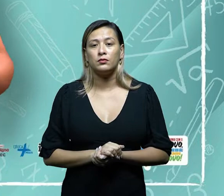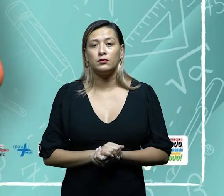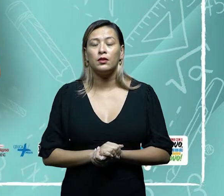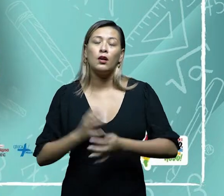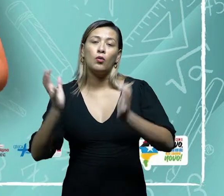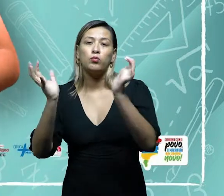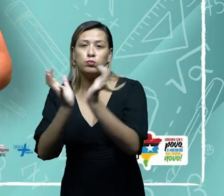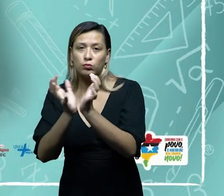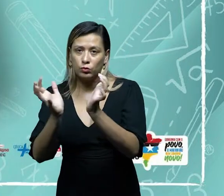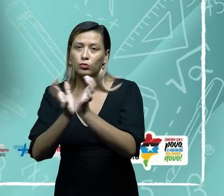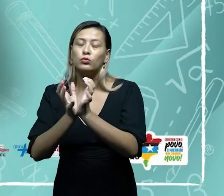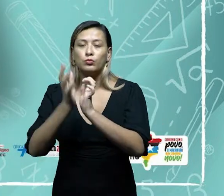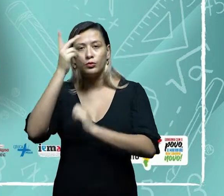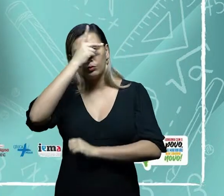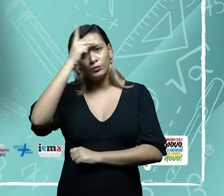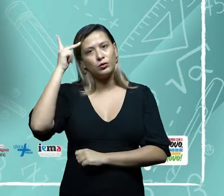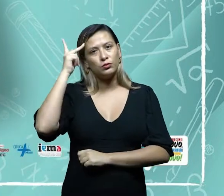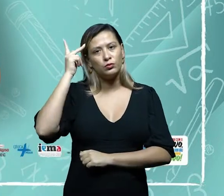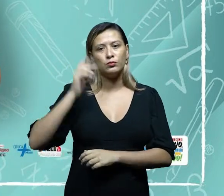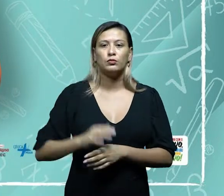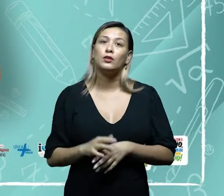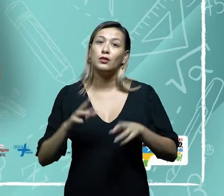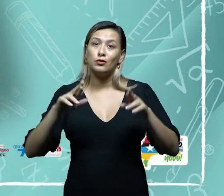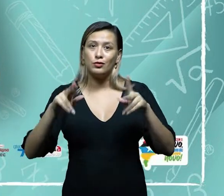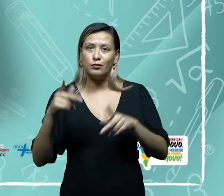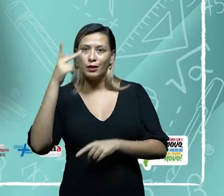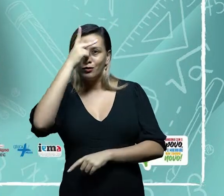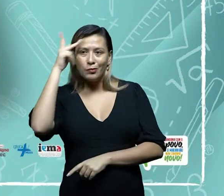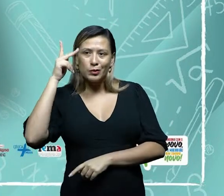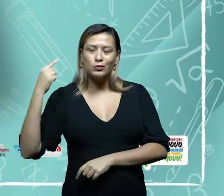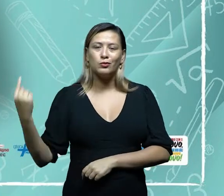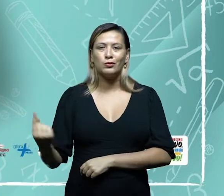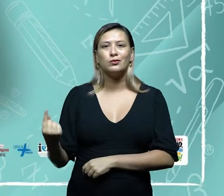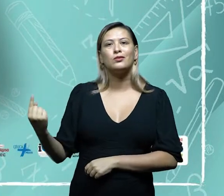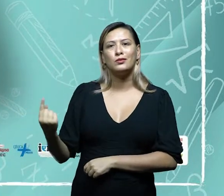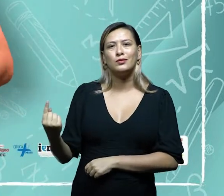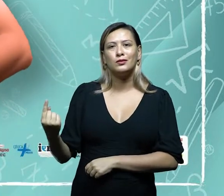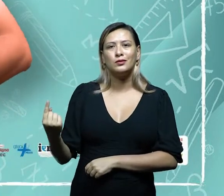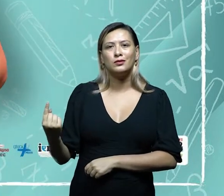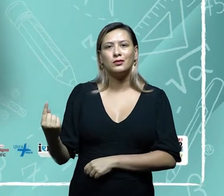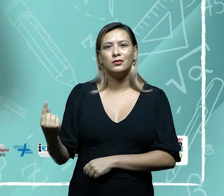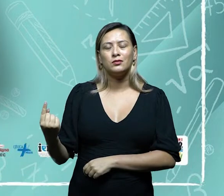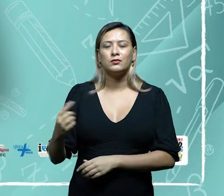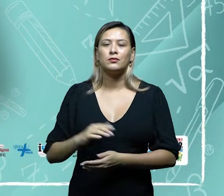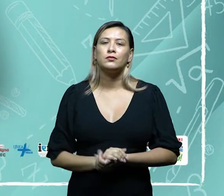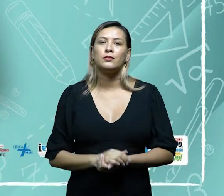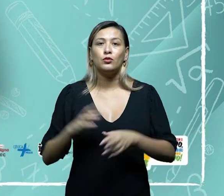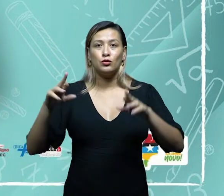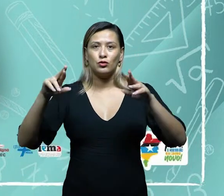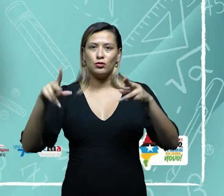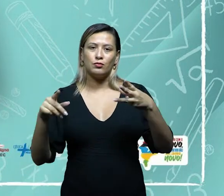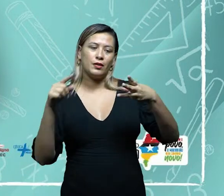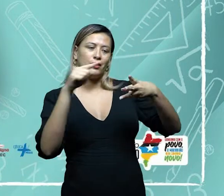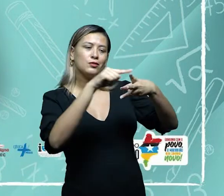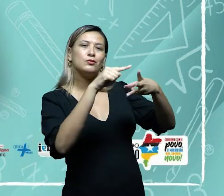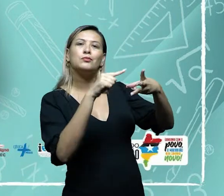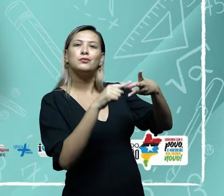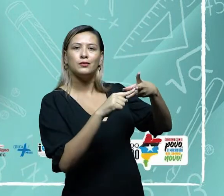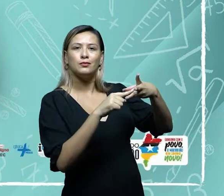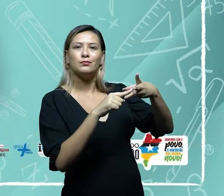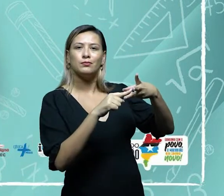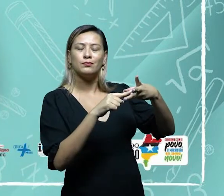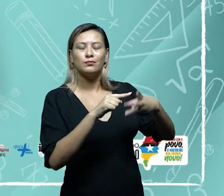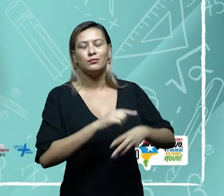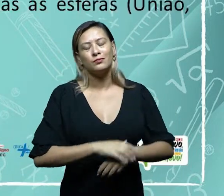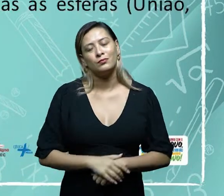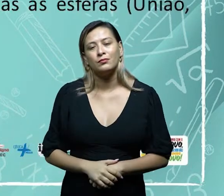são os grupos de indivíduos e não o indivíduo, como lá nos dois primeiros direitos de primeira geração e de